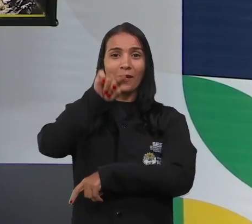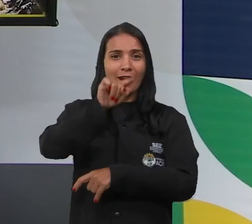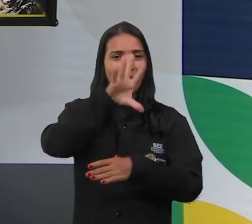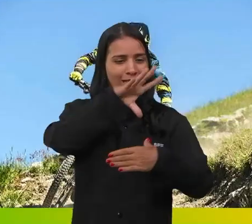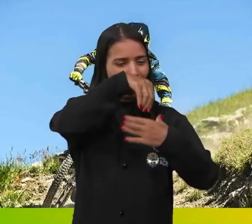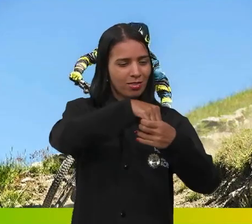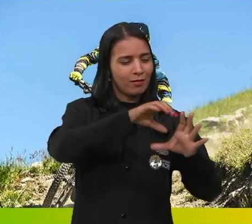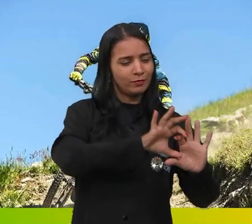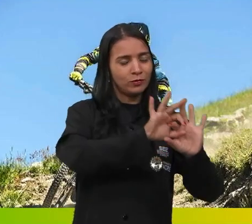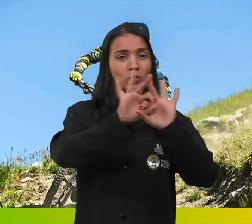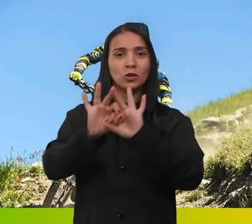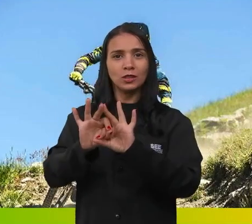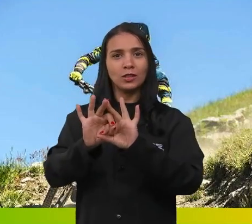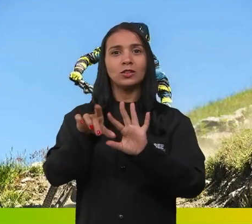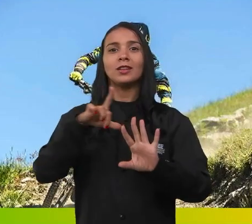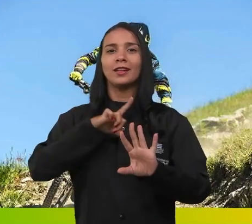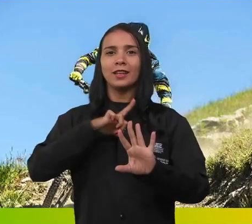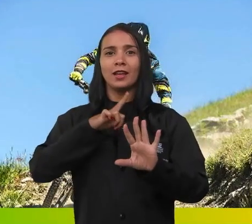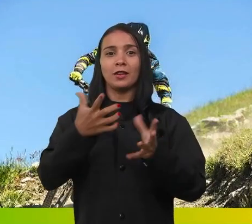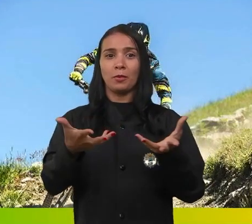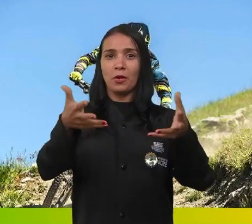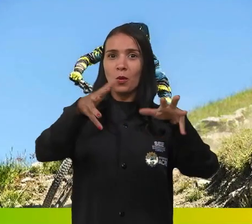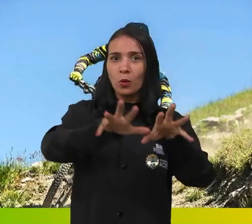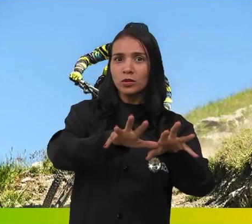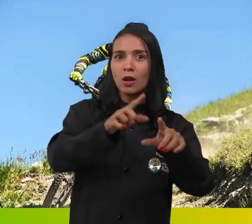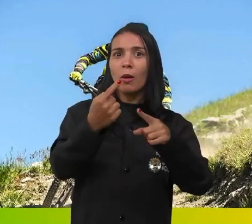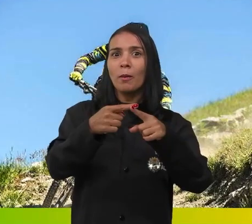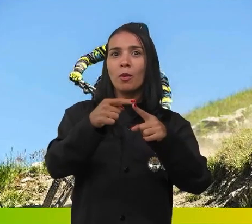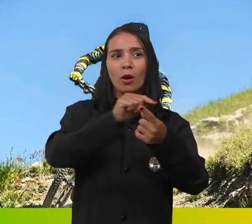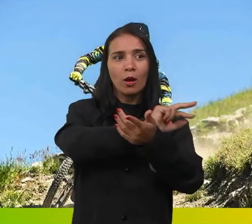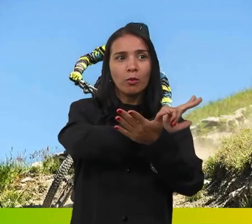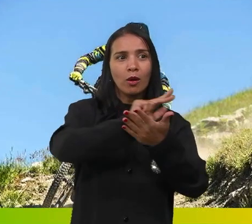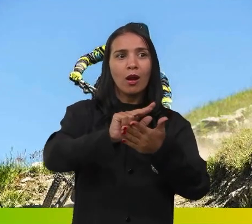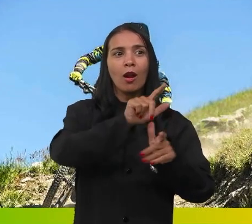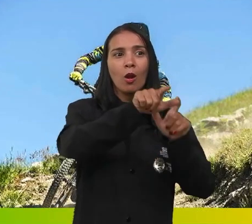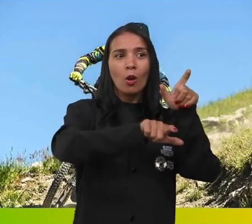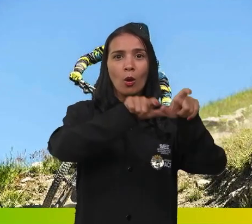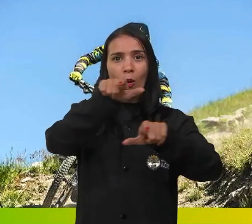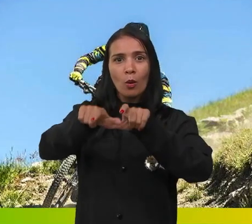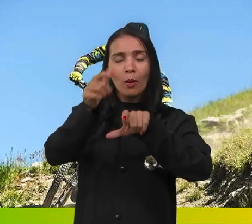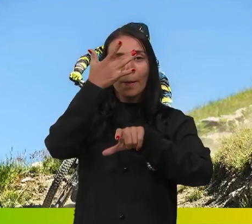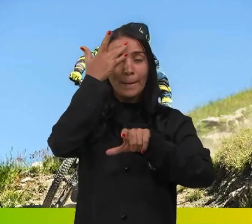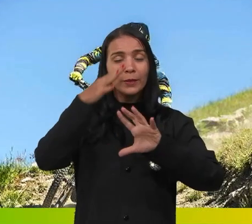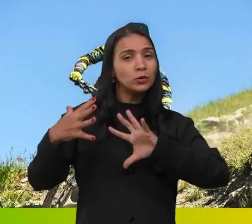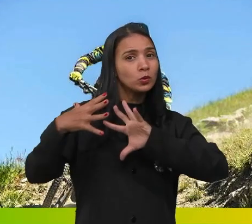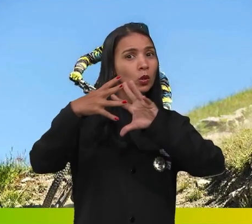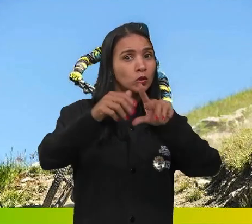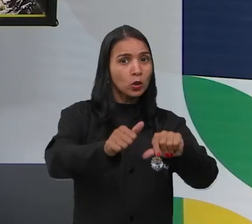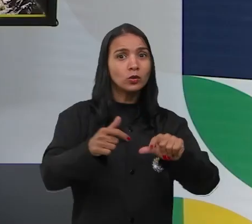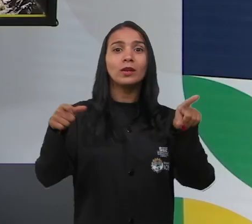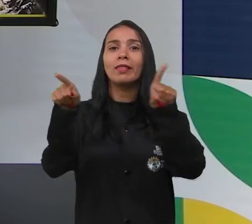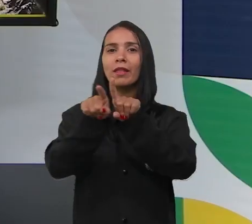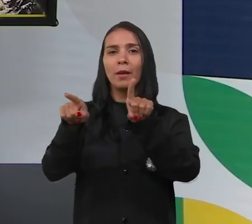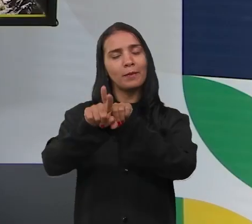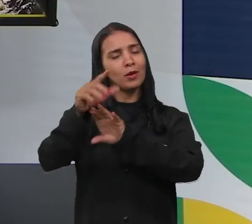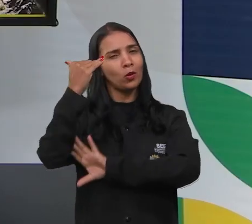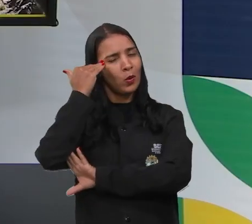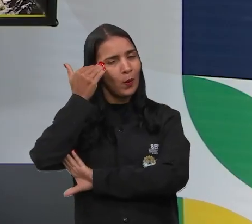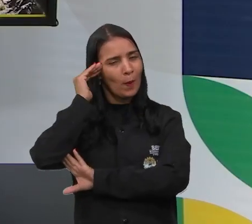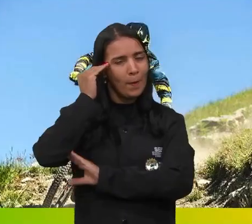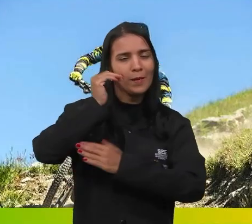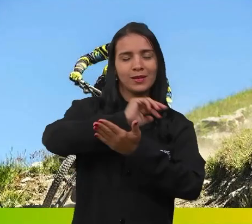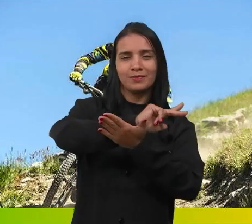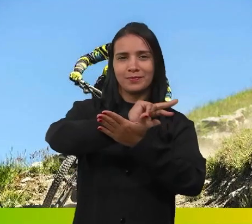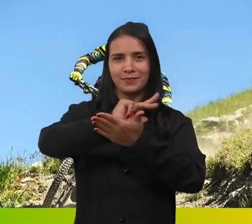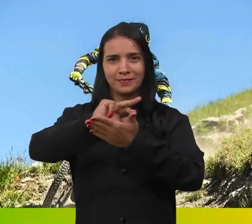elencou. Inclusão, porque é para todos. Tem esse contexto da diversidade, compreender as suas possibilidades, as suas